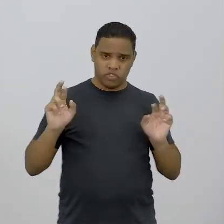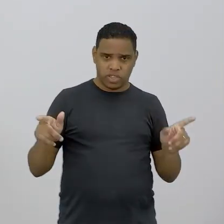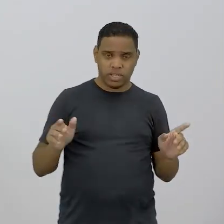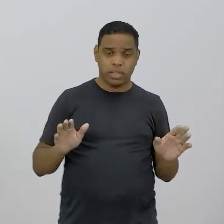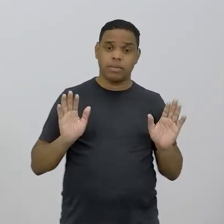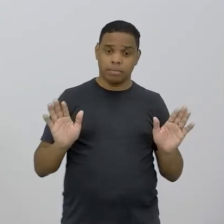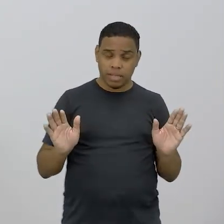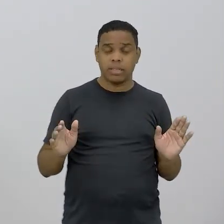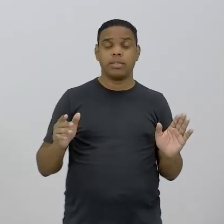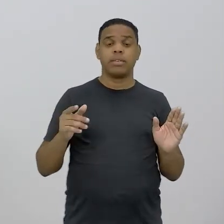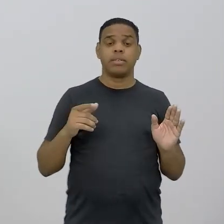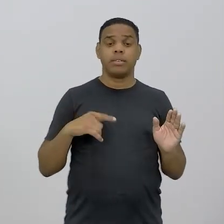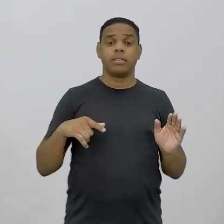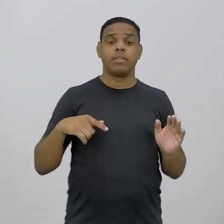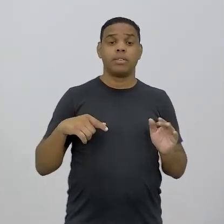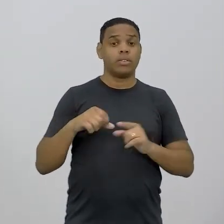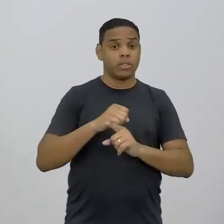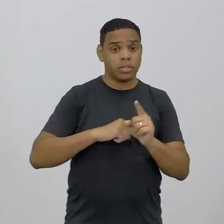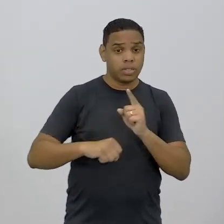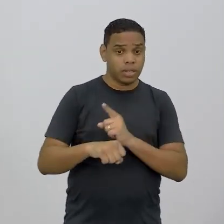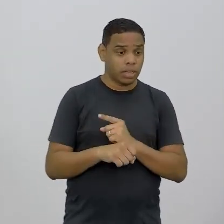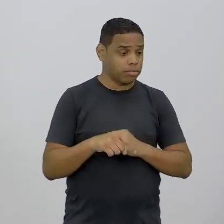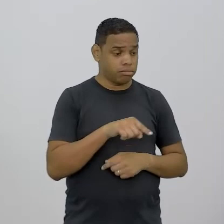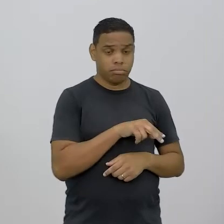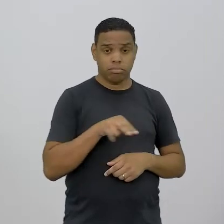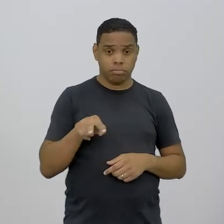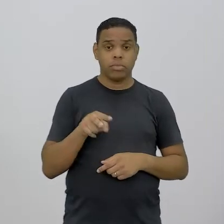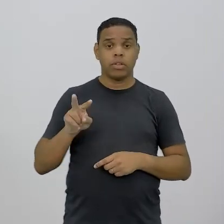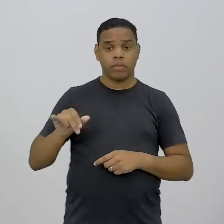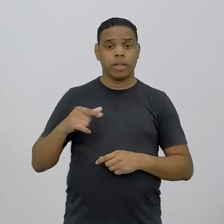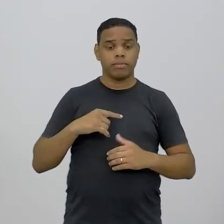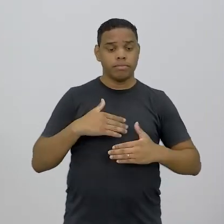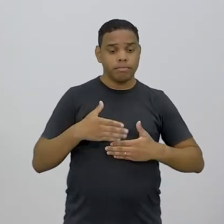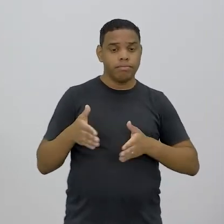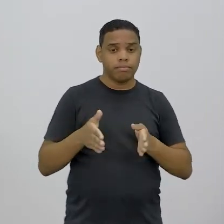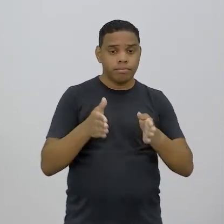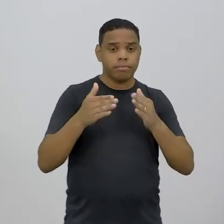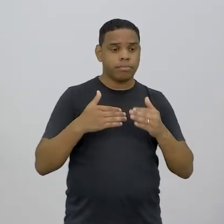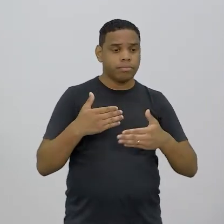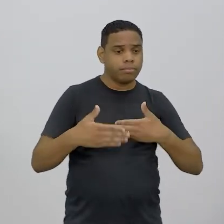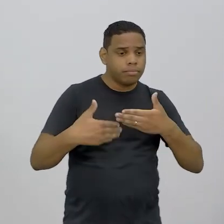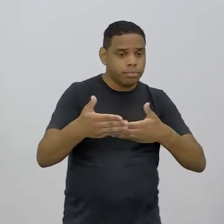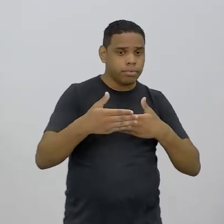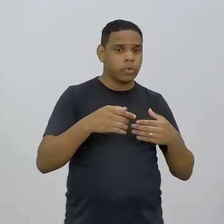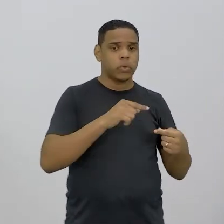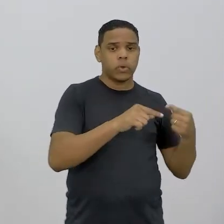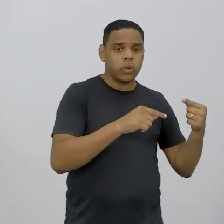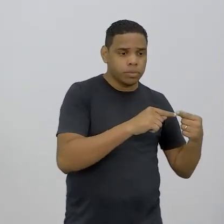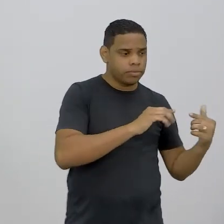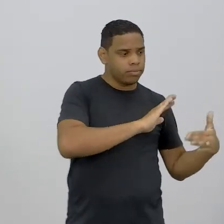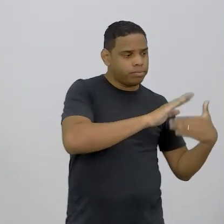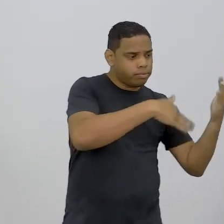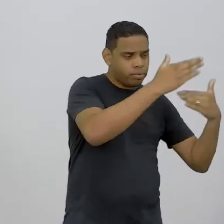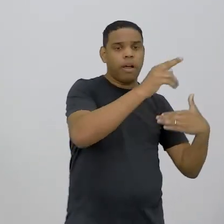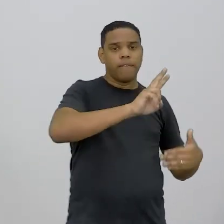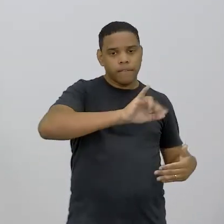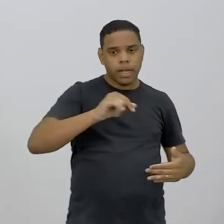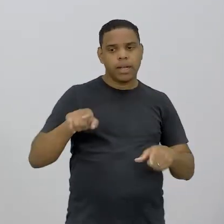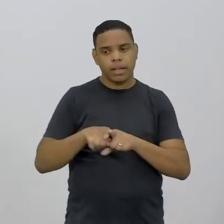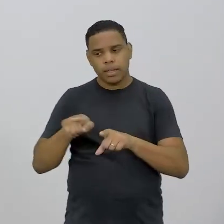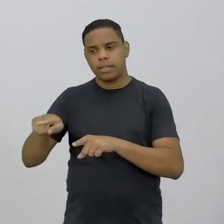né, como as sociedades são da mesma espécie, eles vão percorrer um caminho parecido em direção ao desenvolvimento,